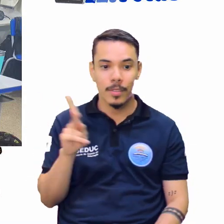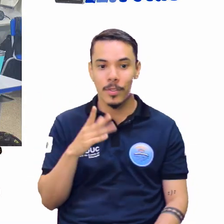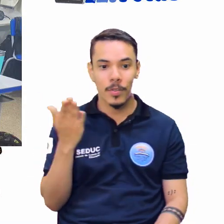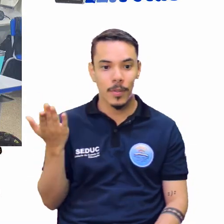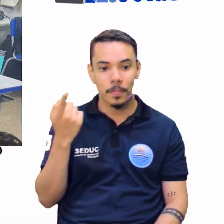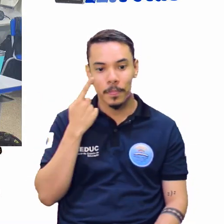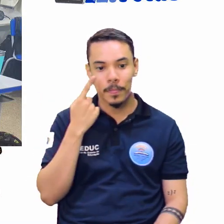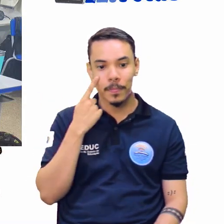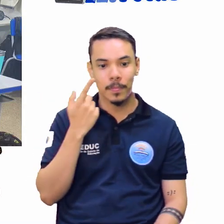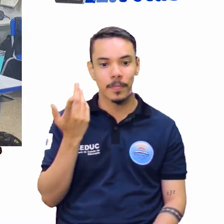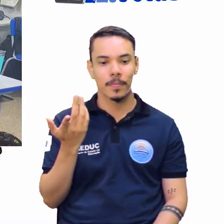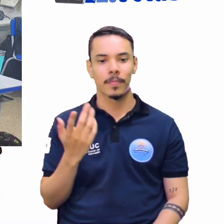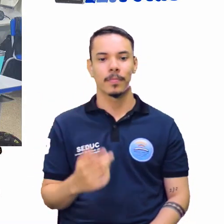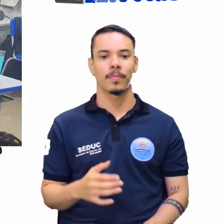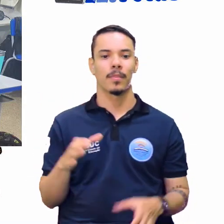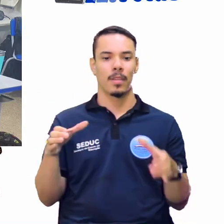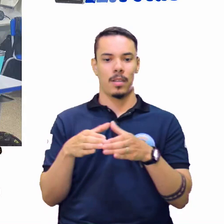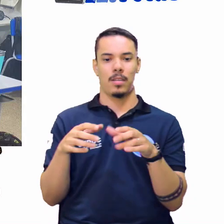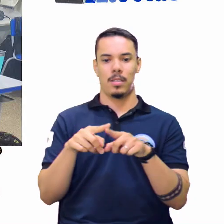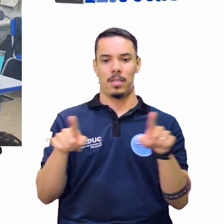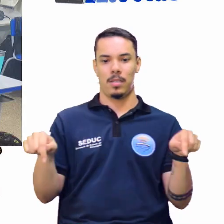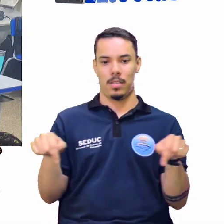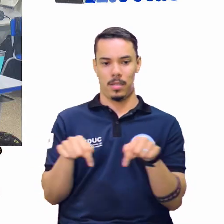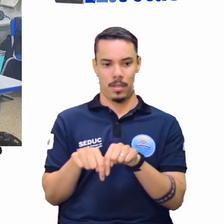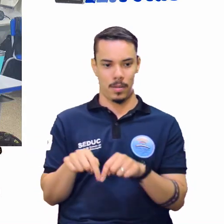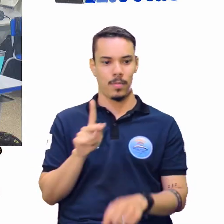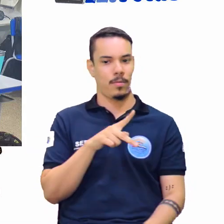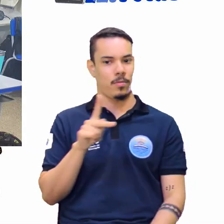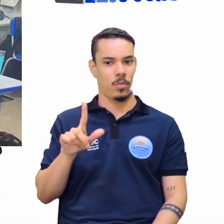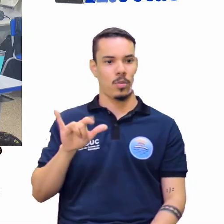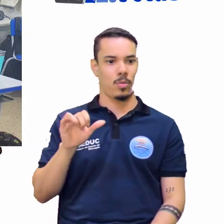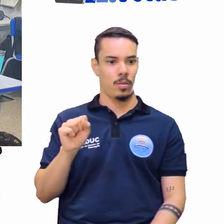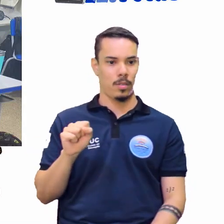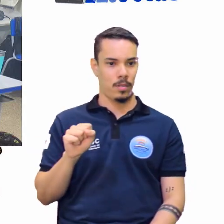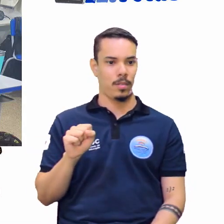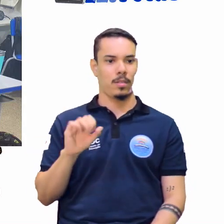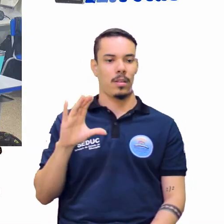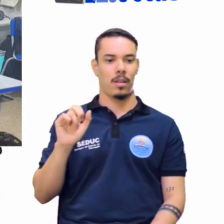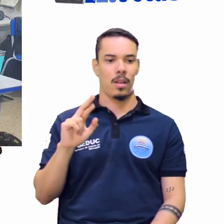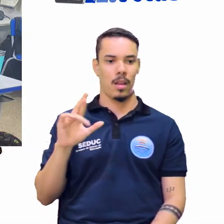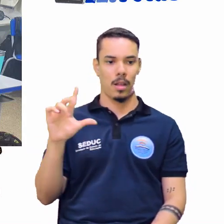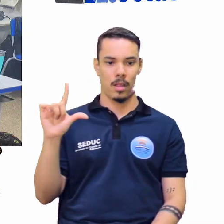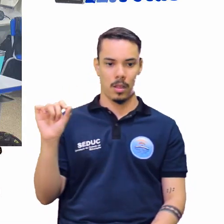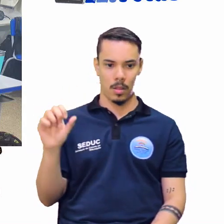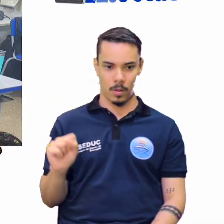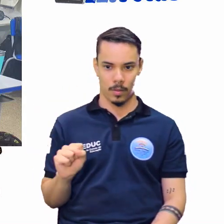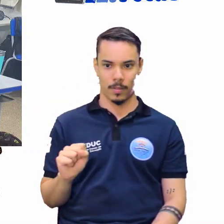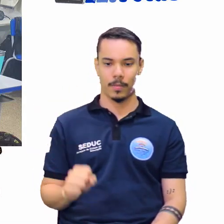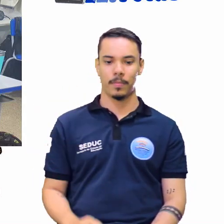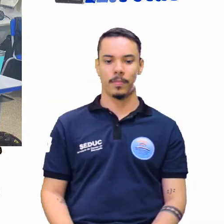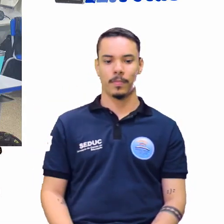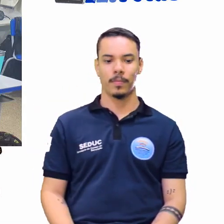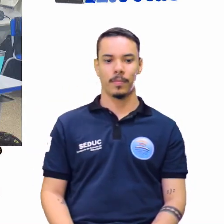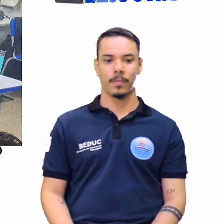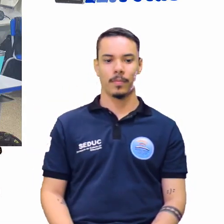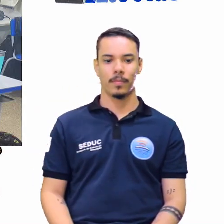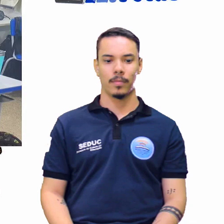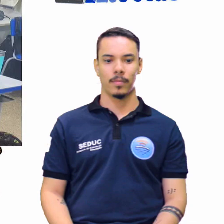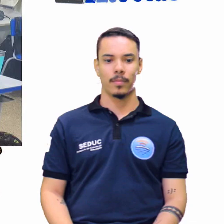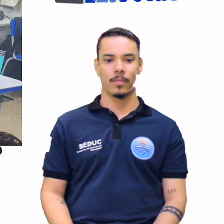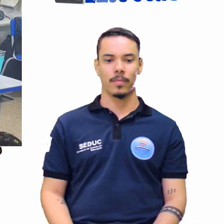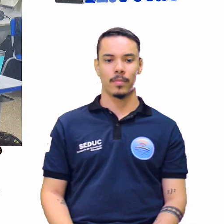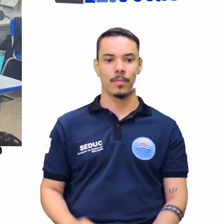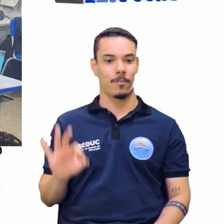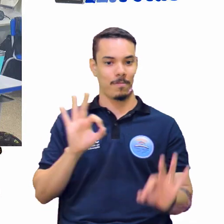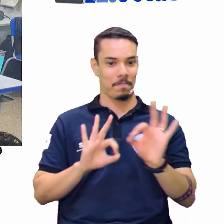aí amadinho olha só a Turminha do Professor Luiz Carlos Os estudantes bem